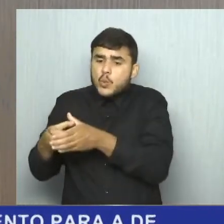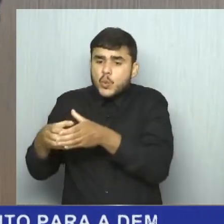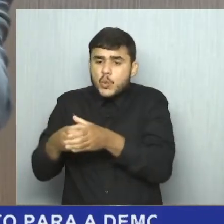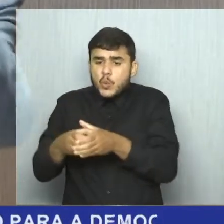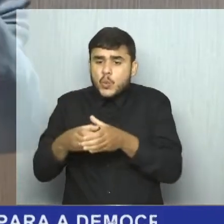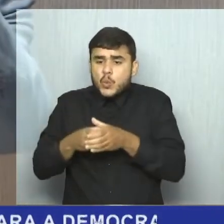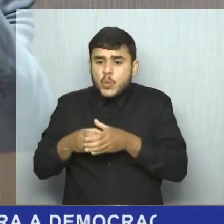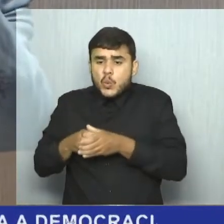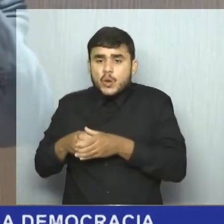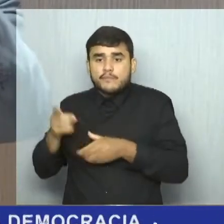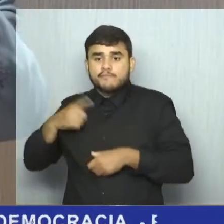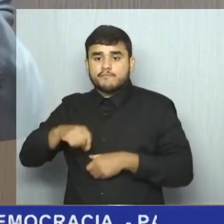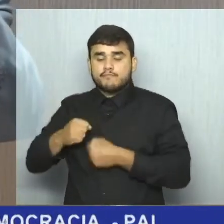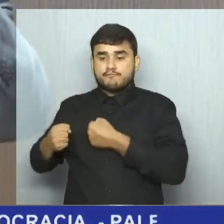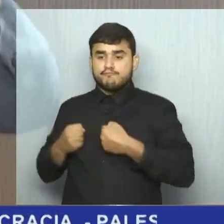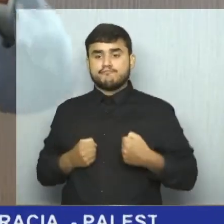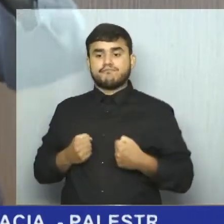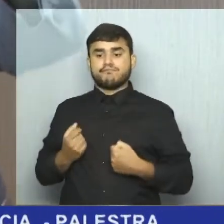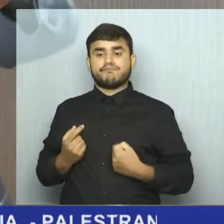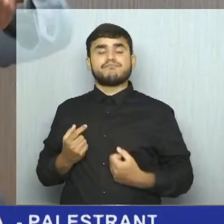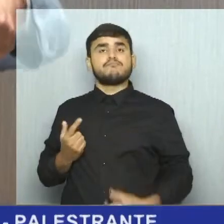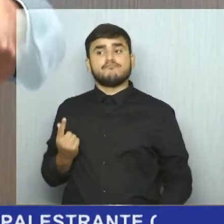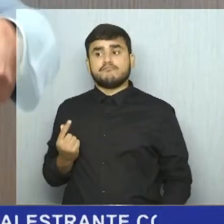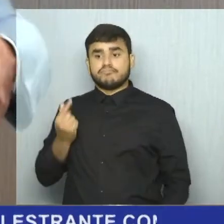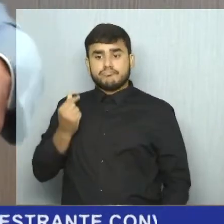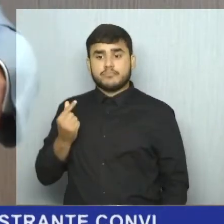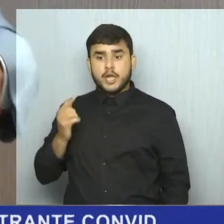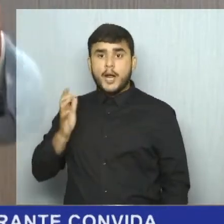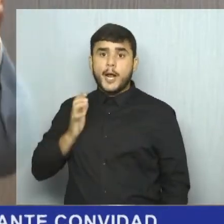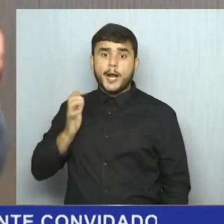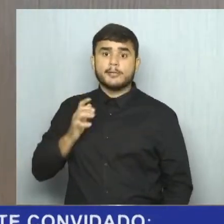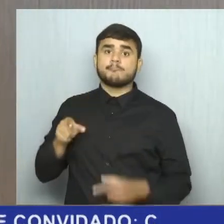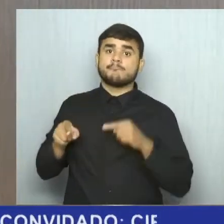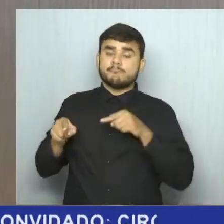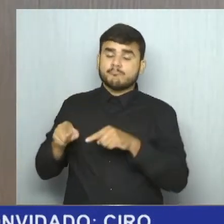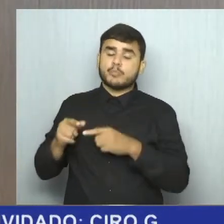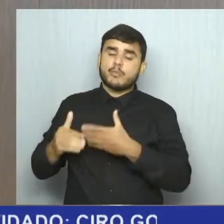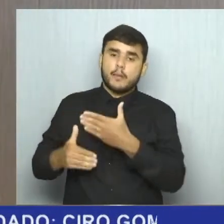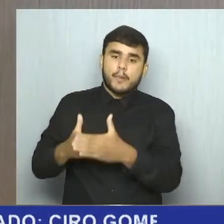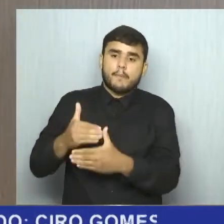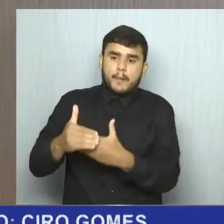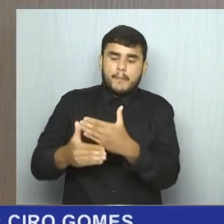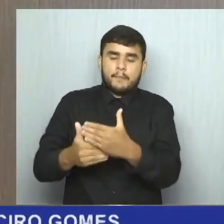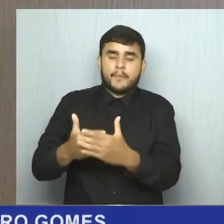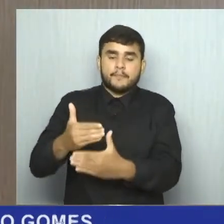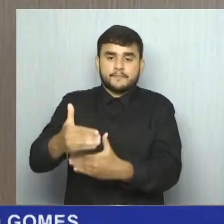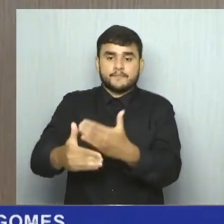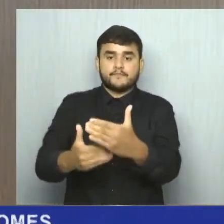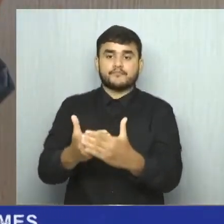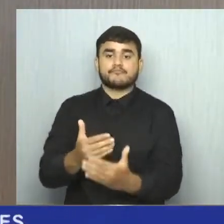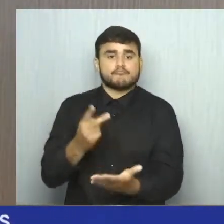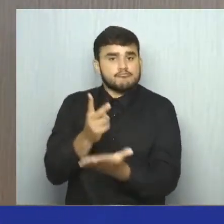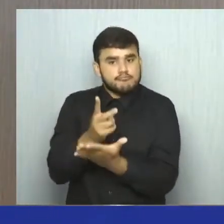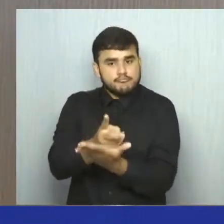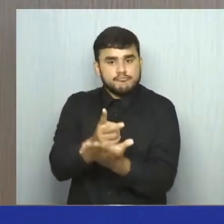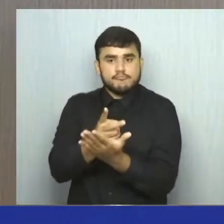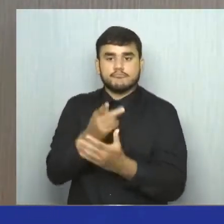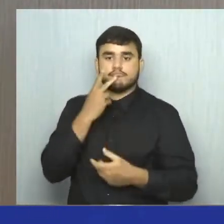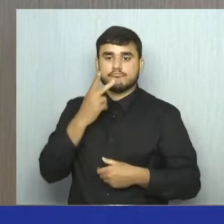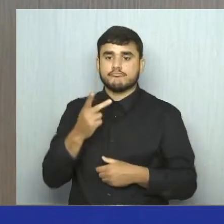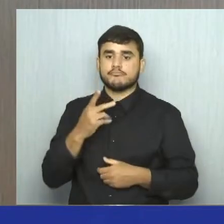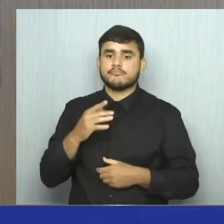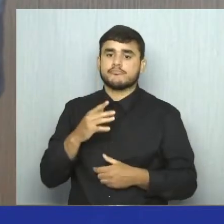de detentoras do poder econômico, para ir em direção a sistematizar uma participação crescente e ainda